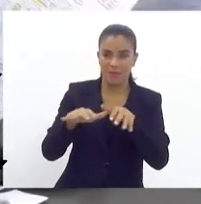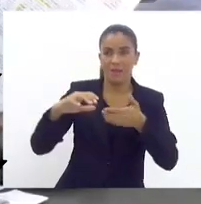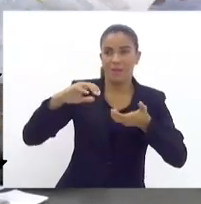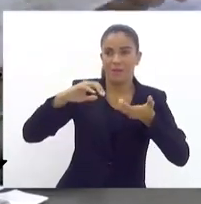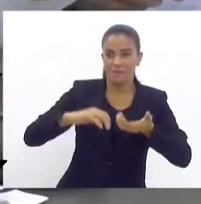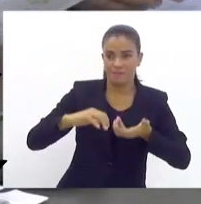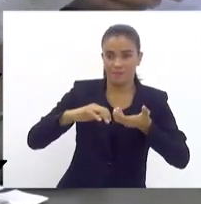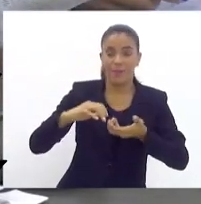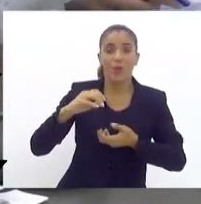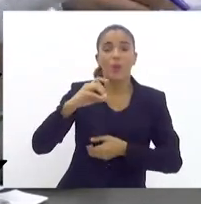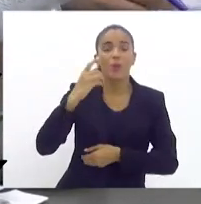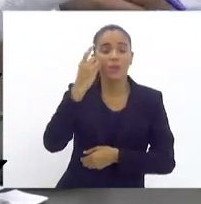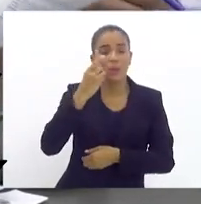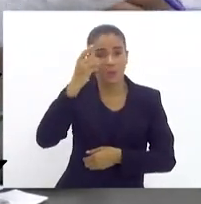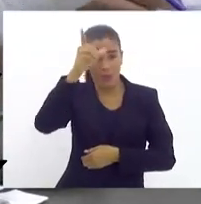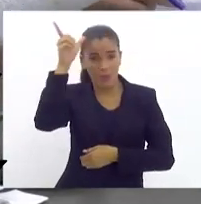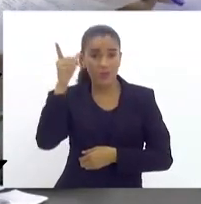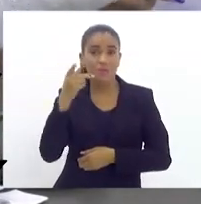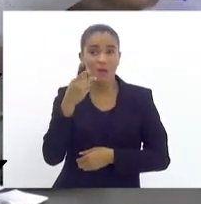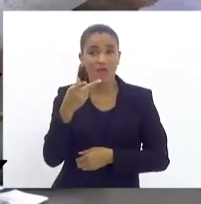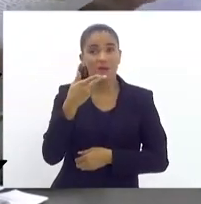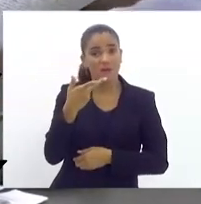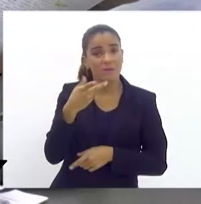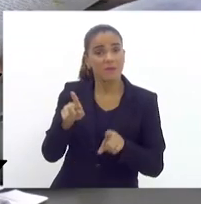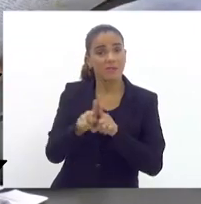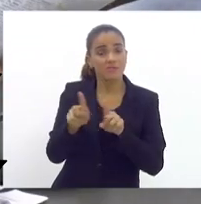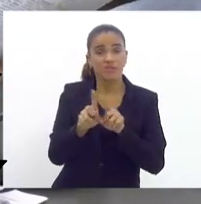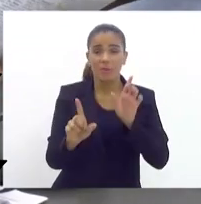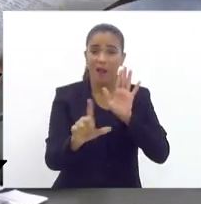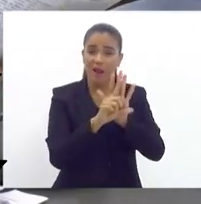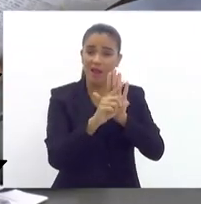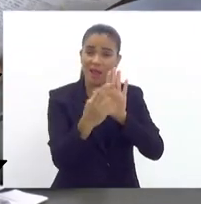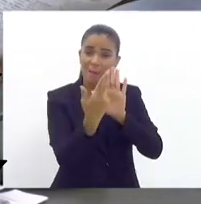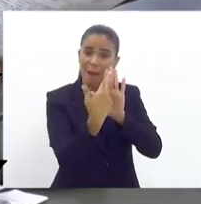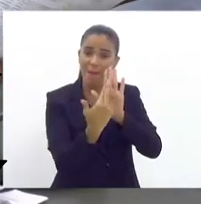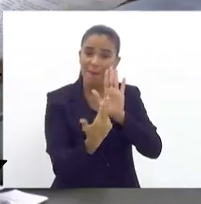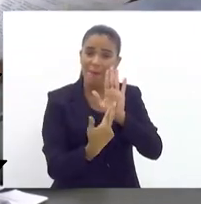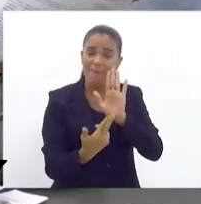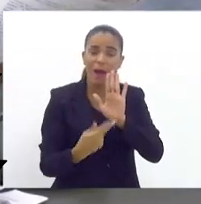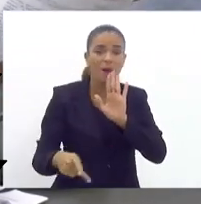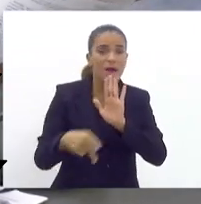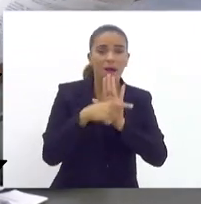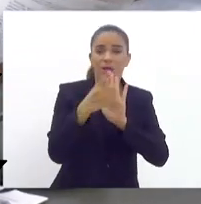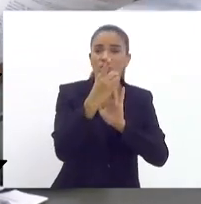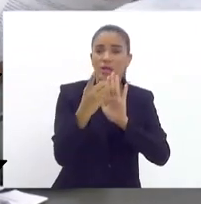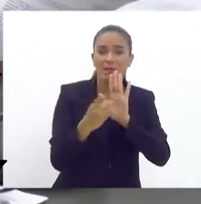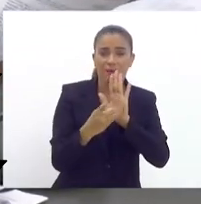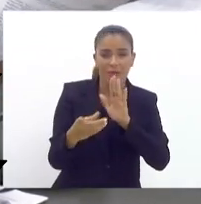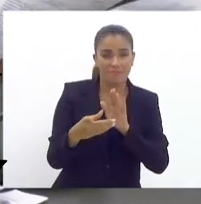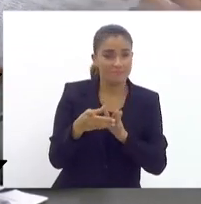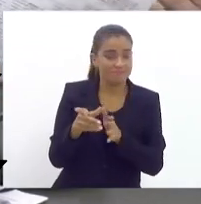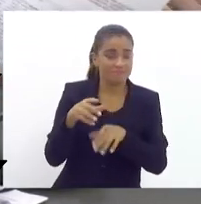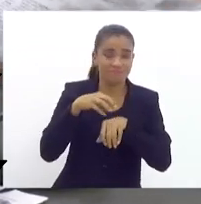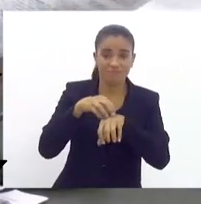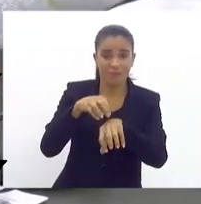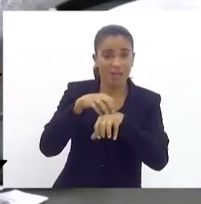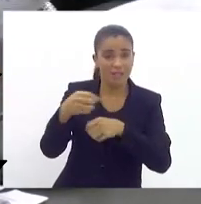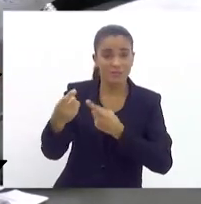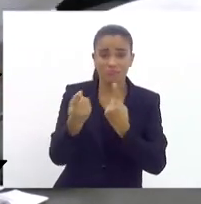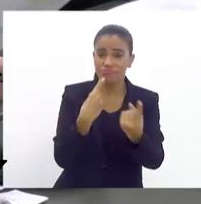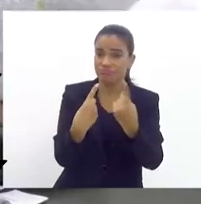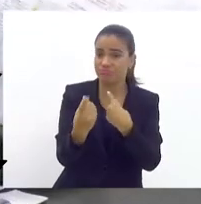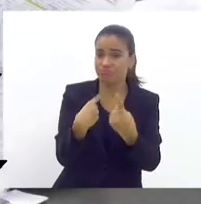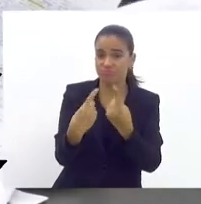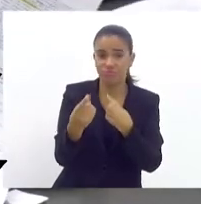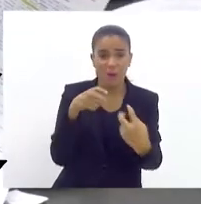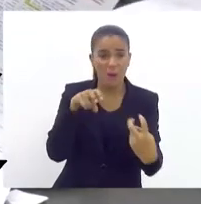à colação o caso sobre legislação de trânsito. Eu discordo veementemente com toda a vênia da decisão do Supremo. É